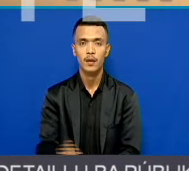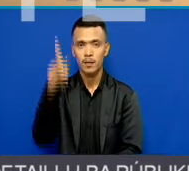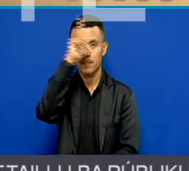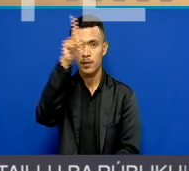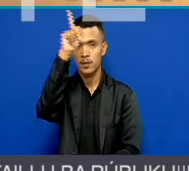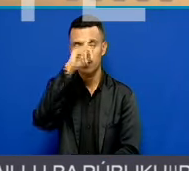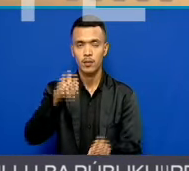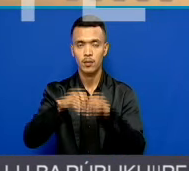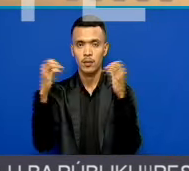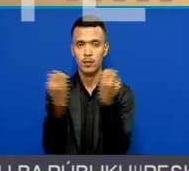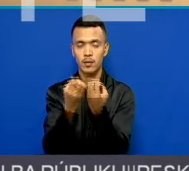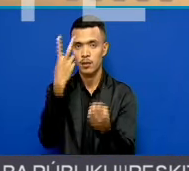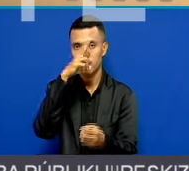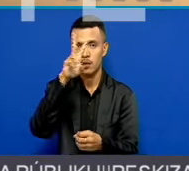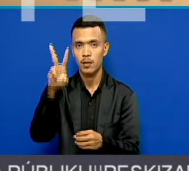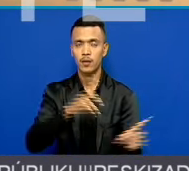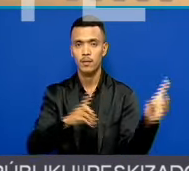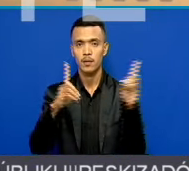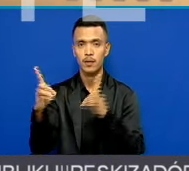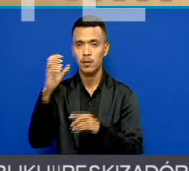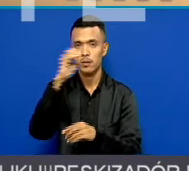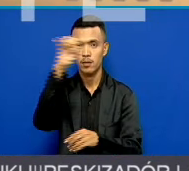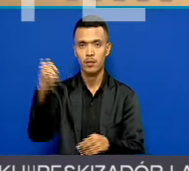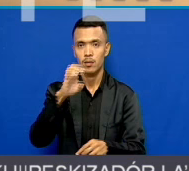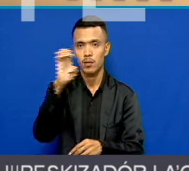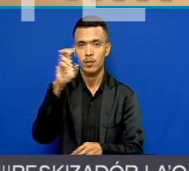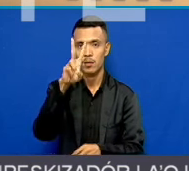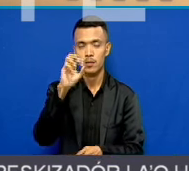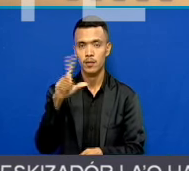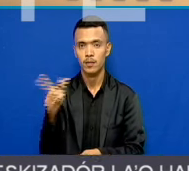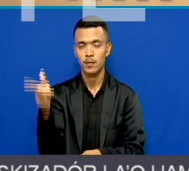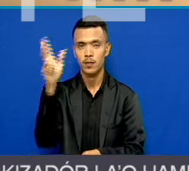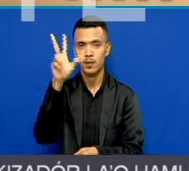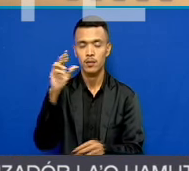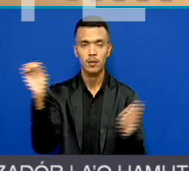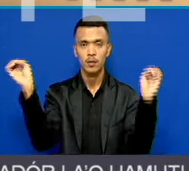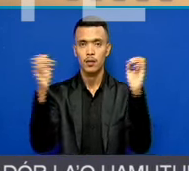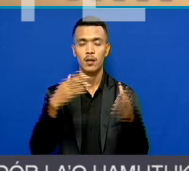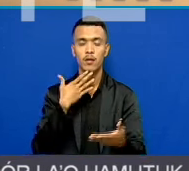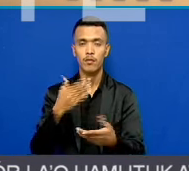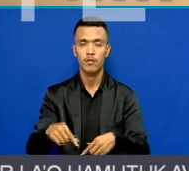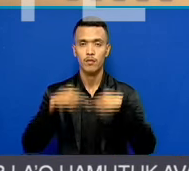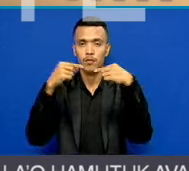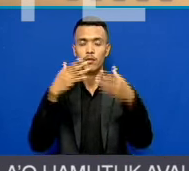Pesquisador la modo cavalier, zico sa norsamento gerale starutina andrihondrua rua nullu resentolu, la fo beneficiu ba